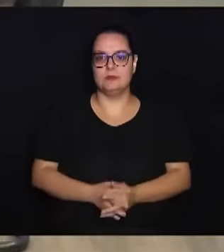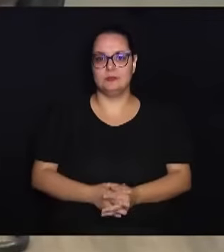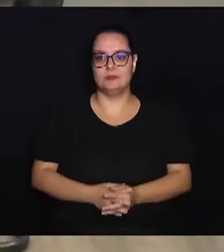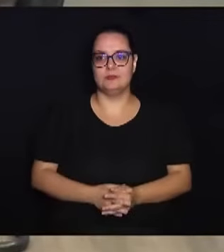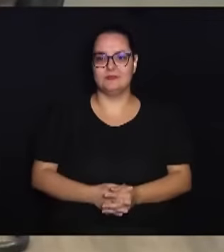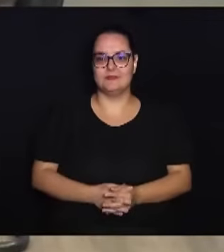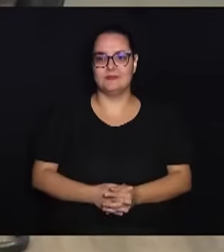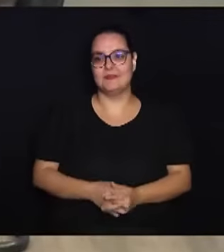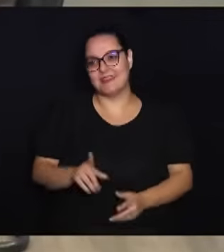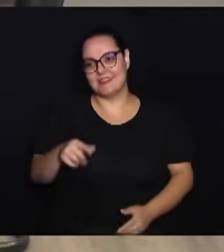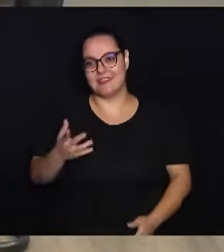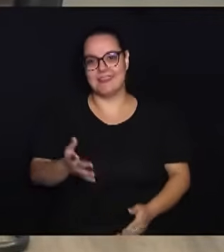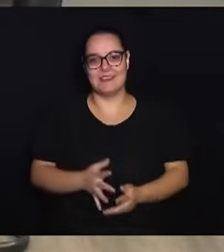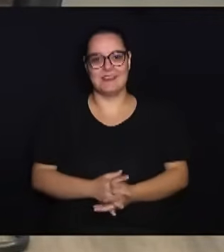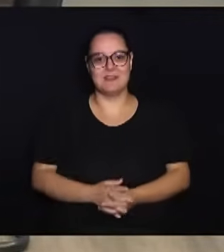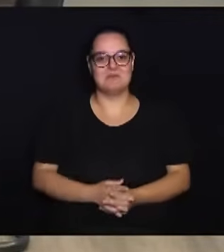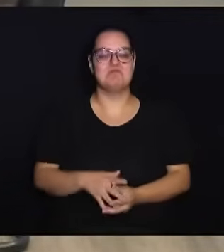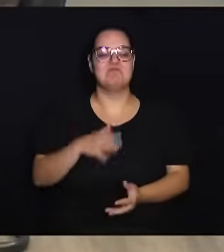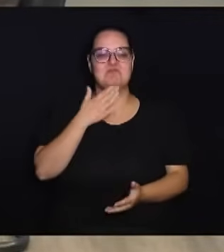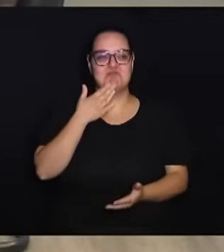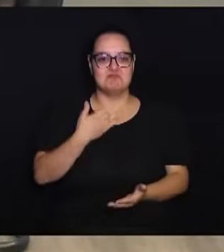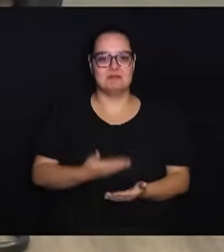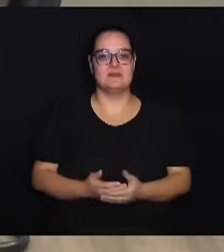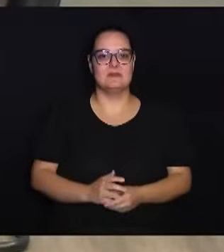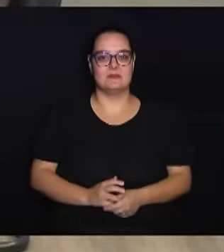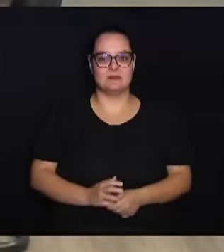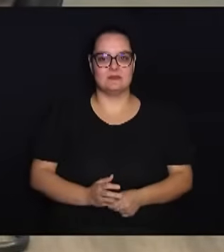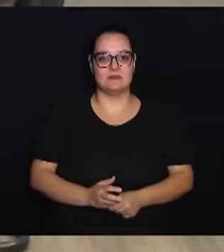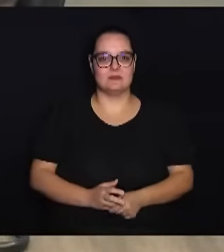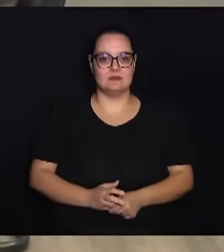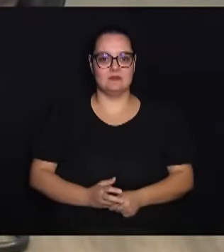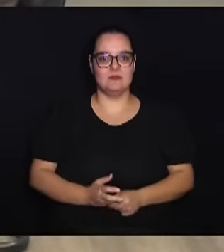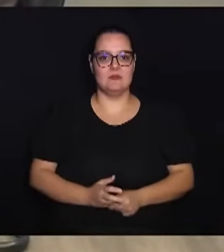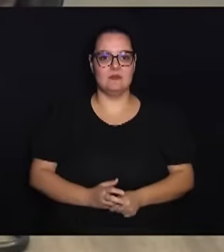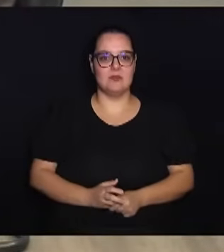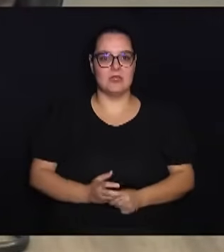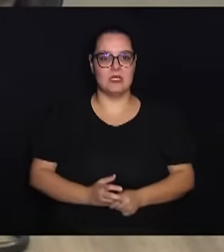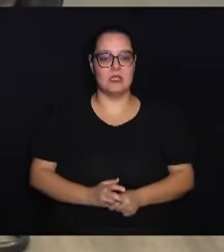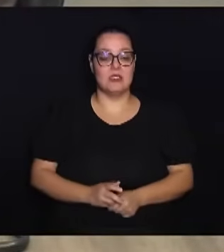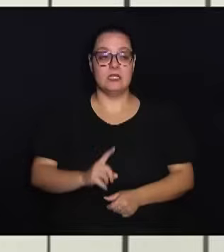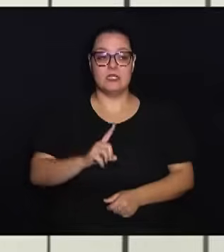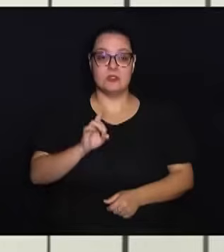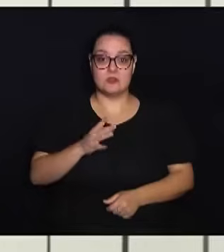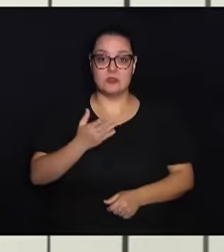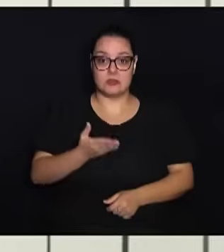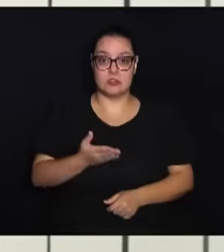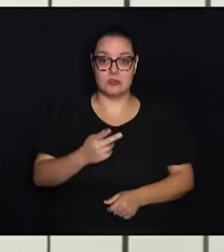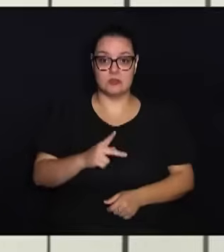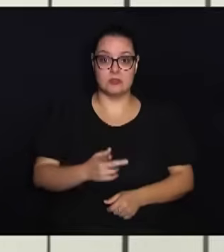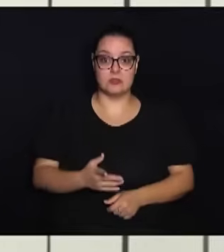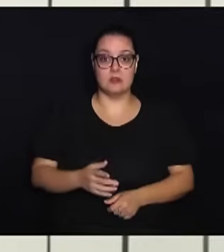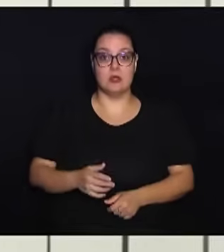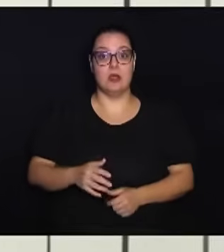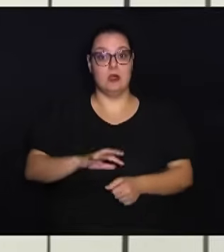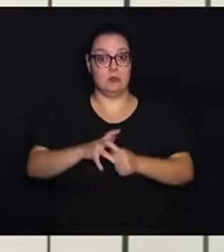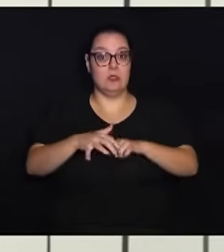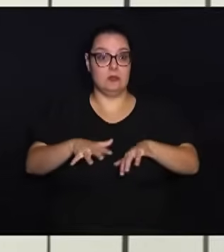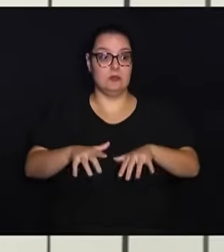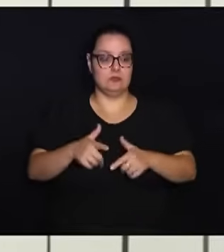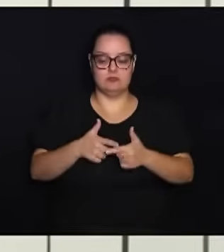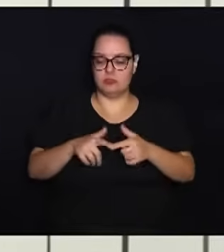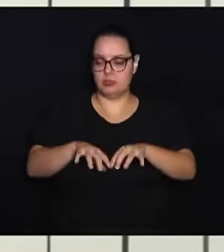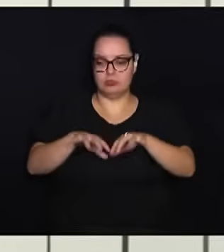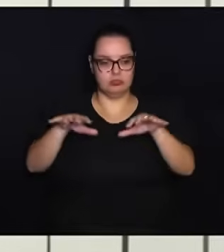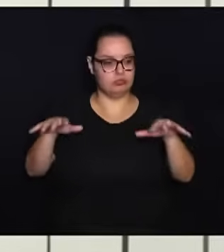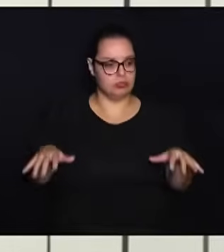foi isso. Impressionante. Eu acho que não só na sua, né, Gustavo? Porque a pandemia foi um divisor de águas, né, na vida de